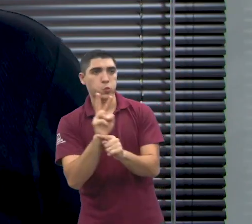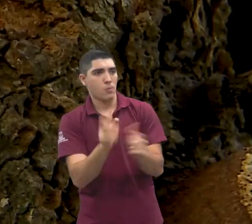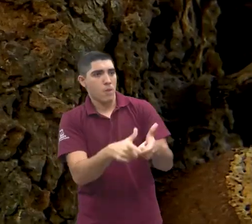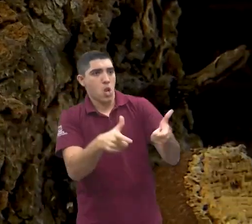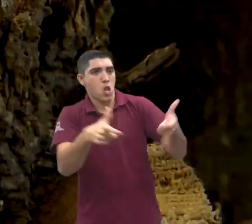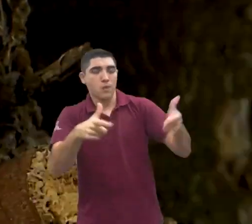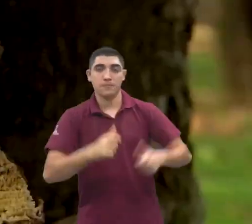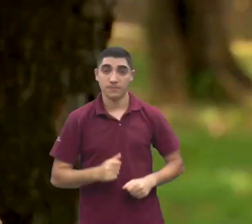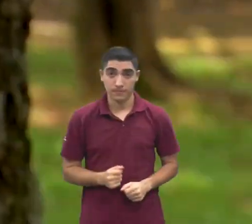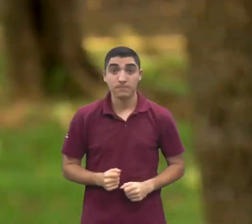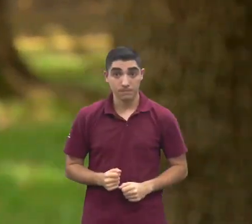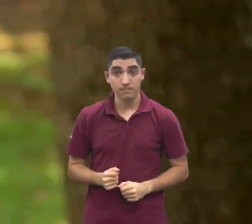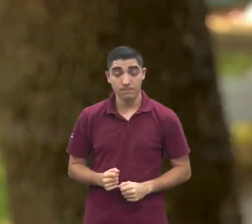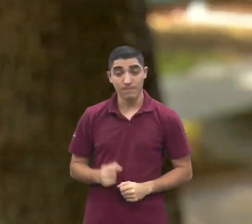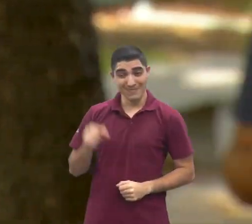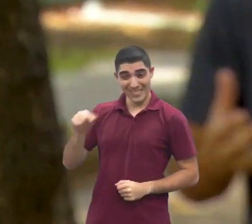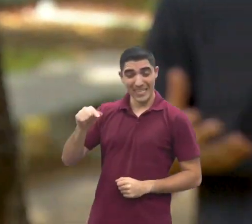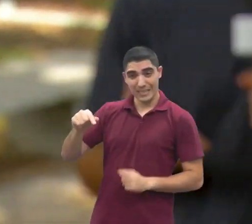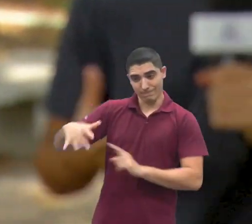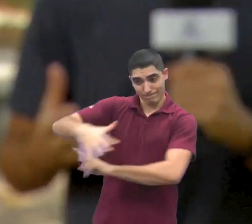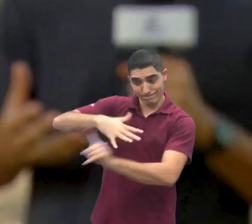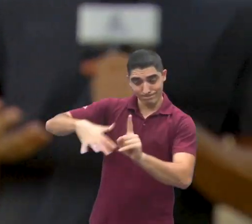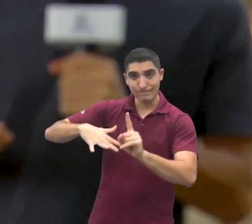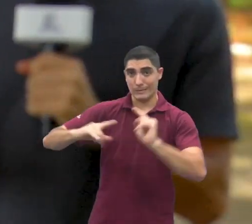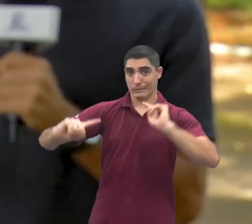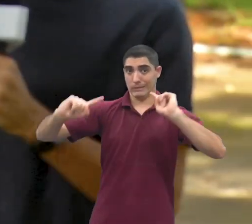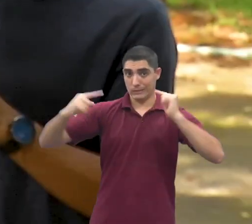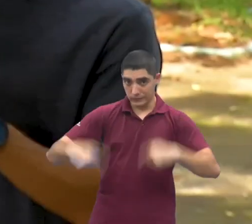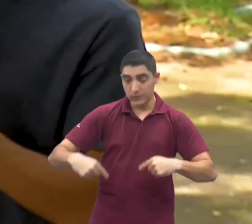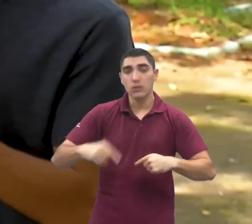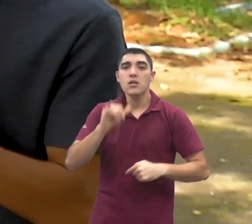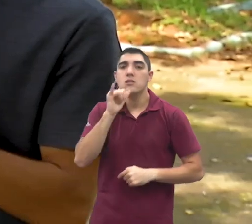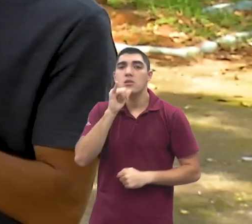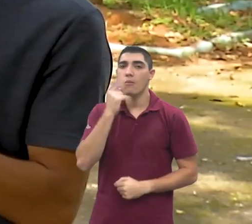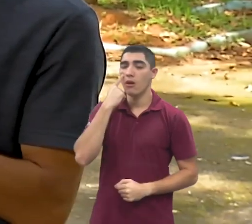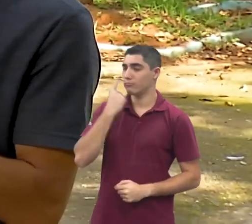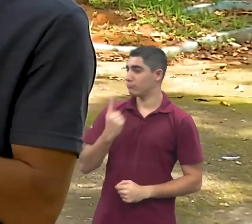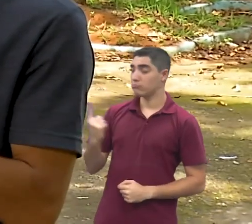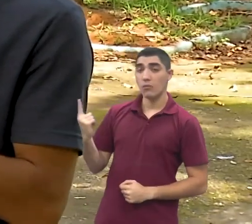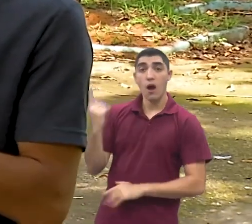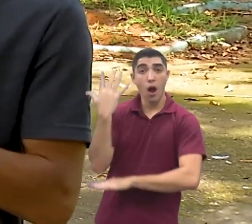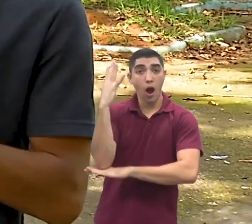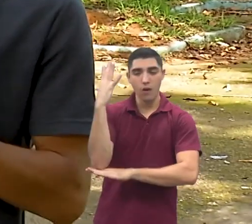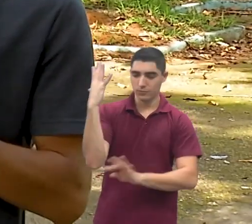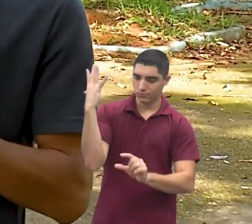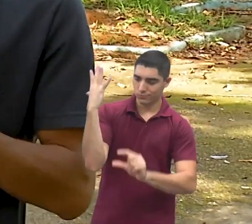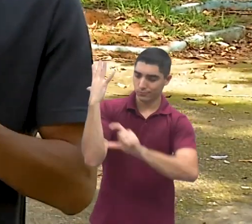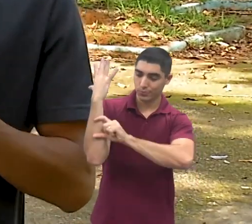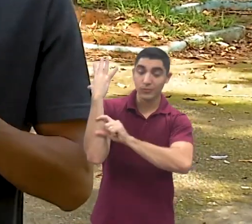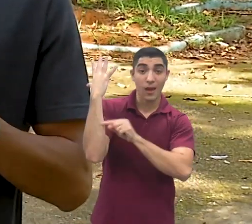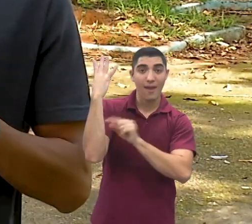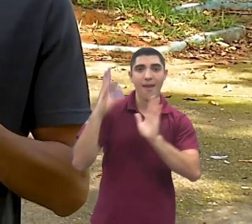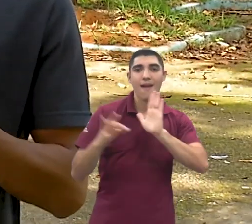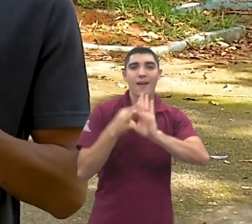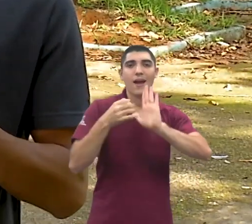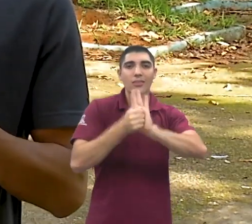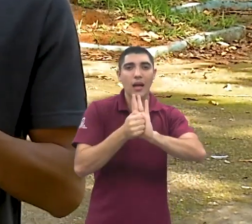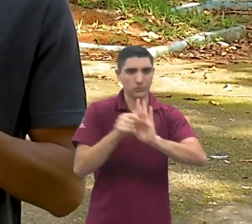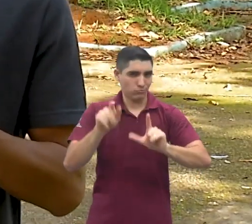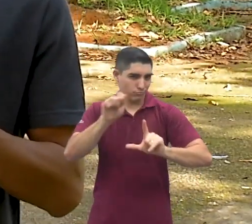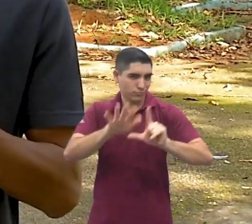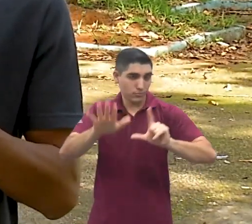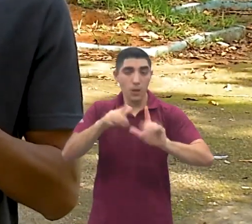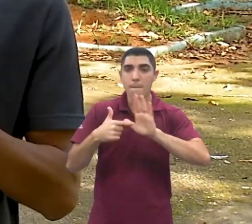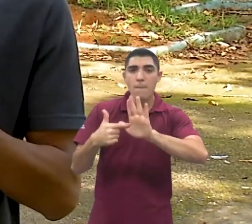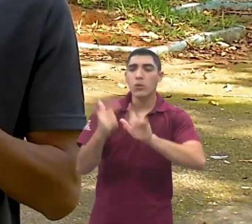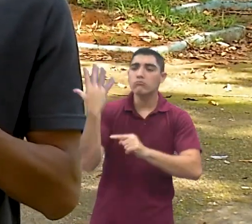florestas. Enquanto os desafios ambientais crescem, iniciativas como o cadastramento arbóreo por QR Code ajudam na